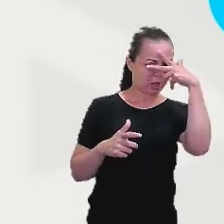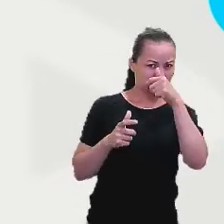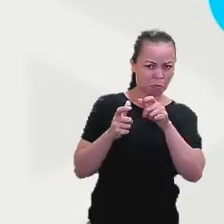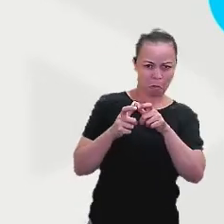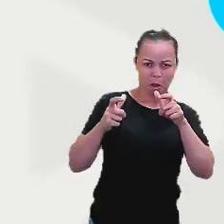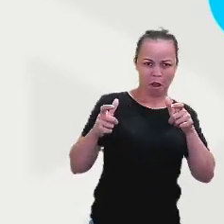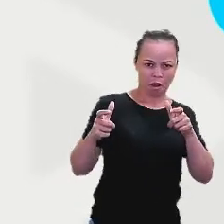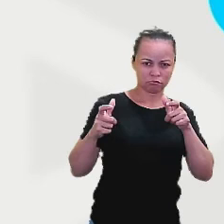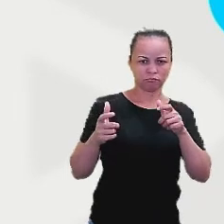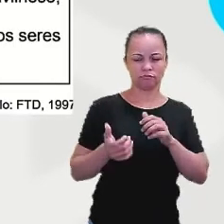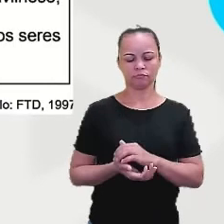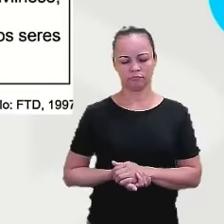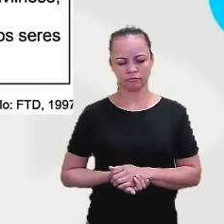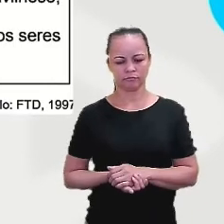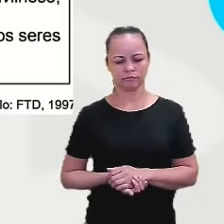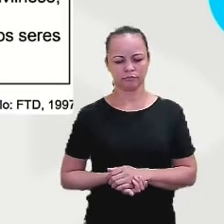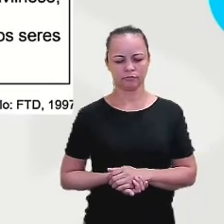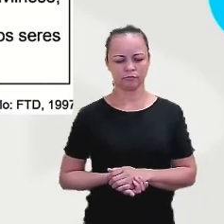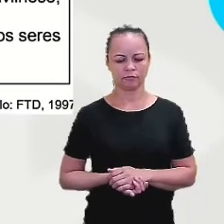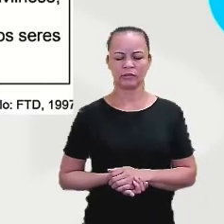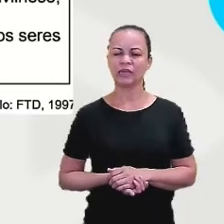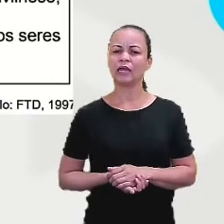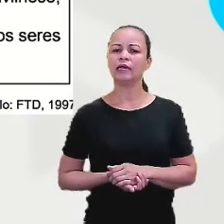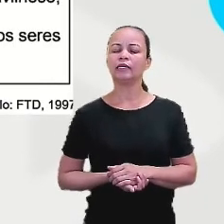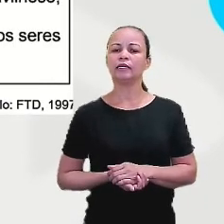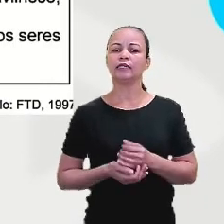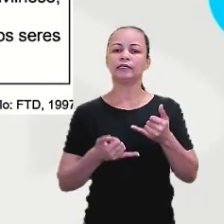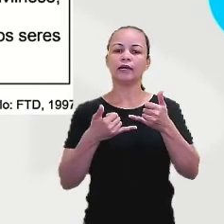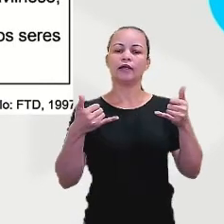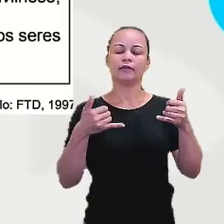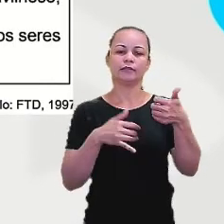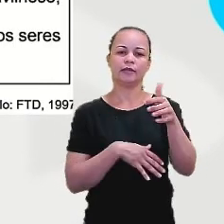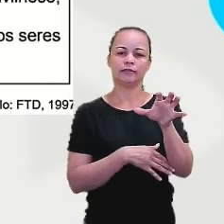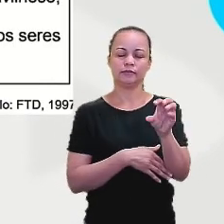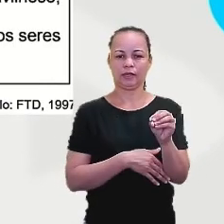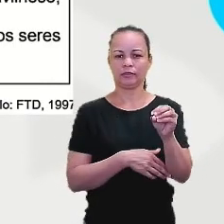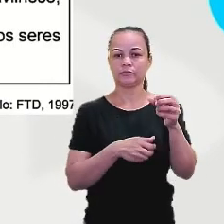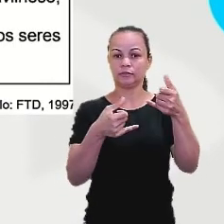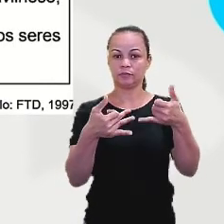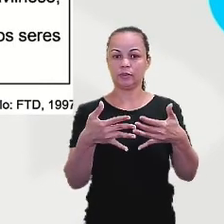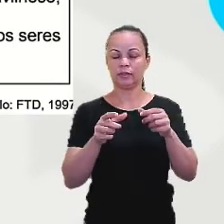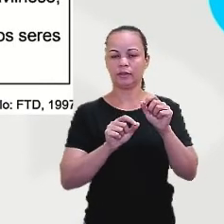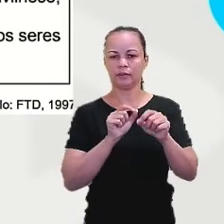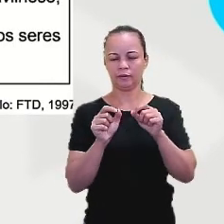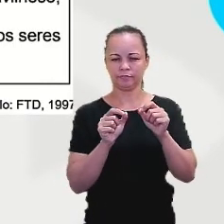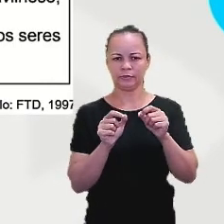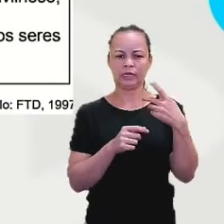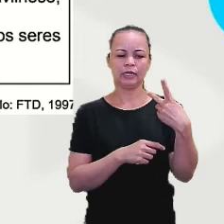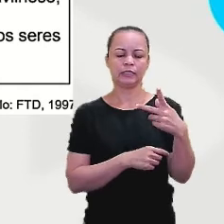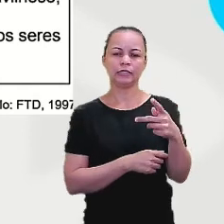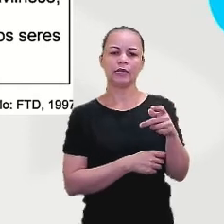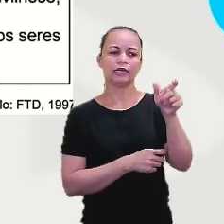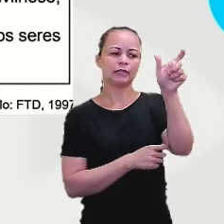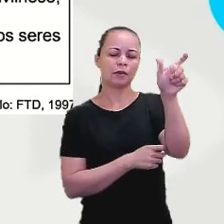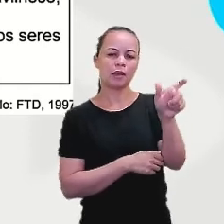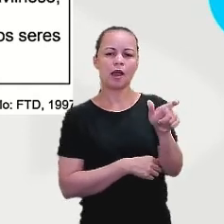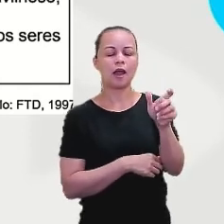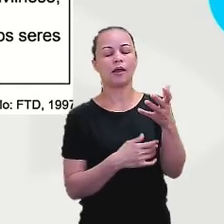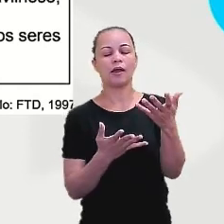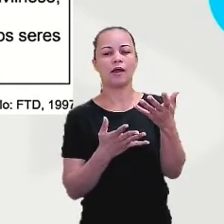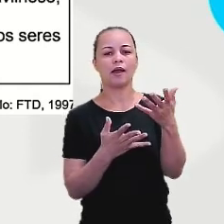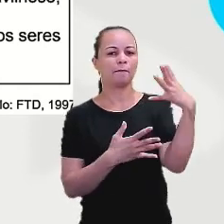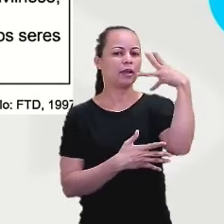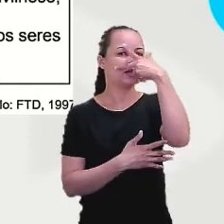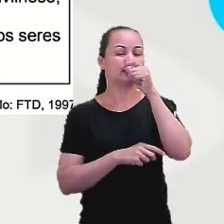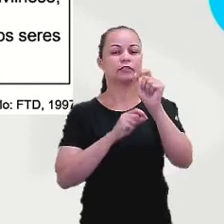grandiosa. E lá na linha 10 fala, inclusive, que essa beleza era de quem? Do pássaro. Ó.